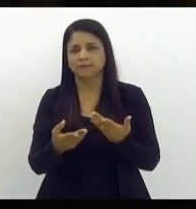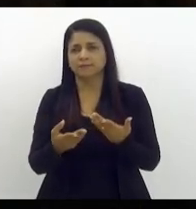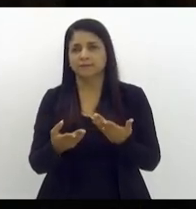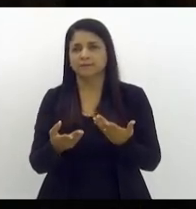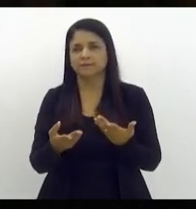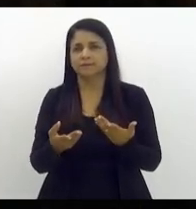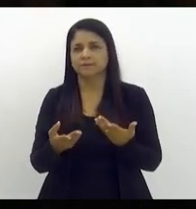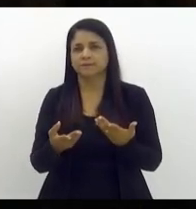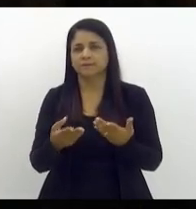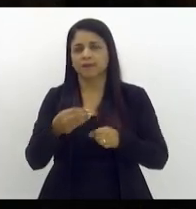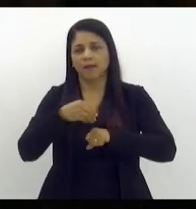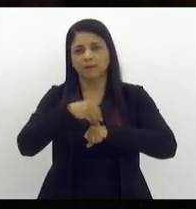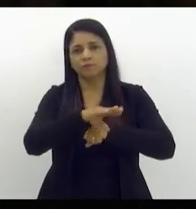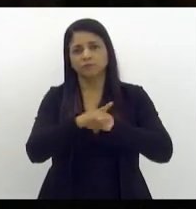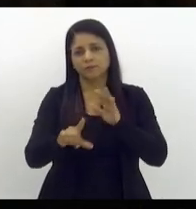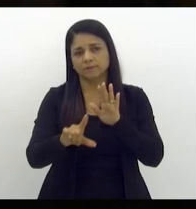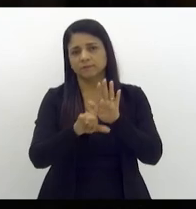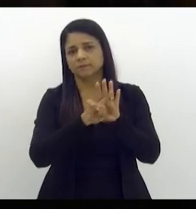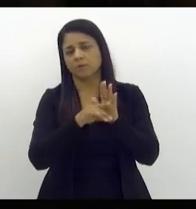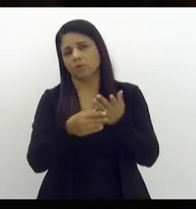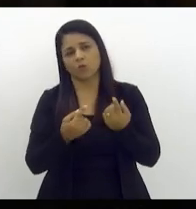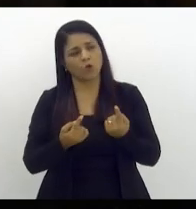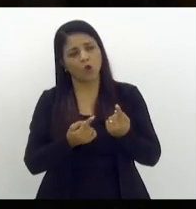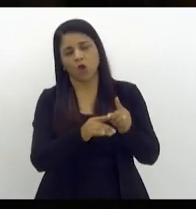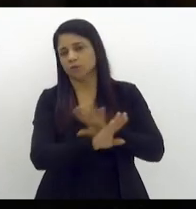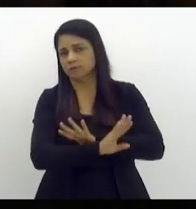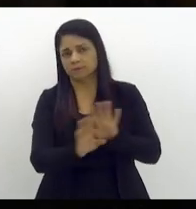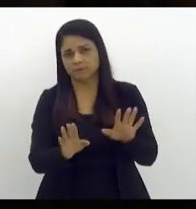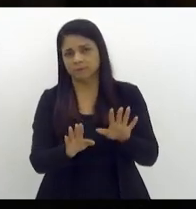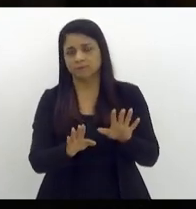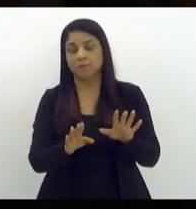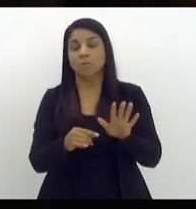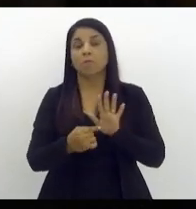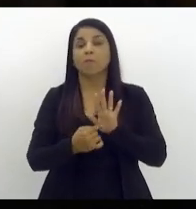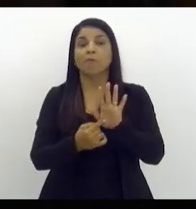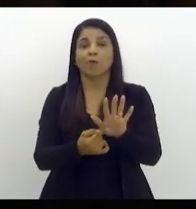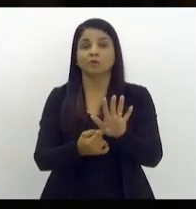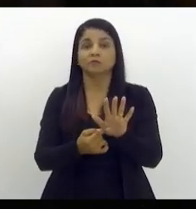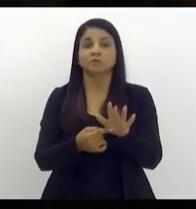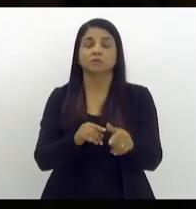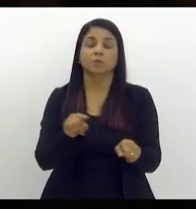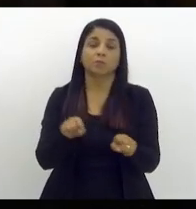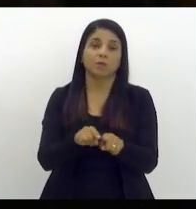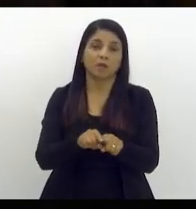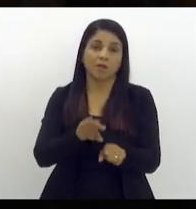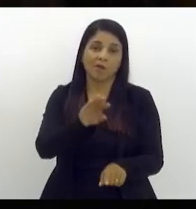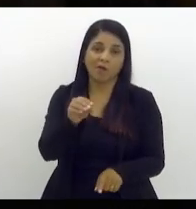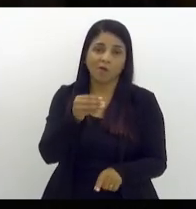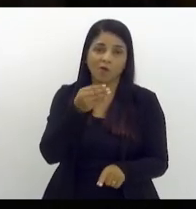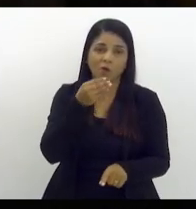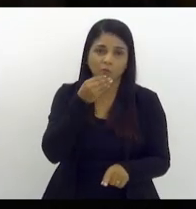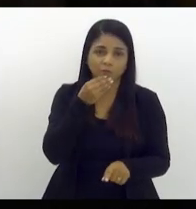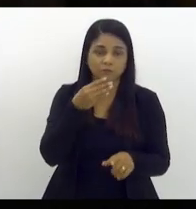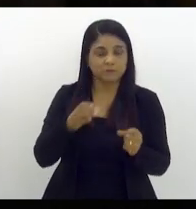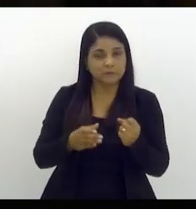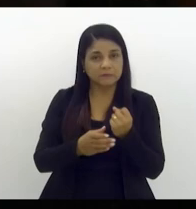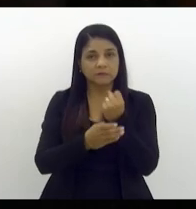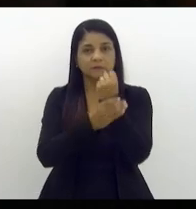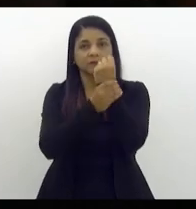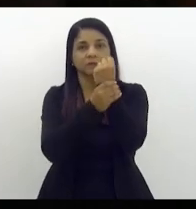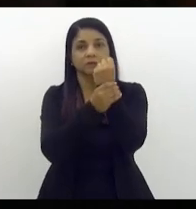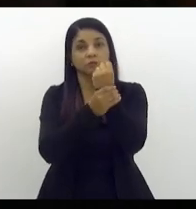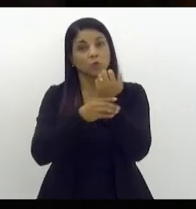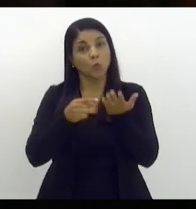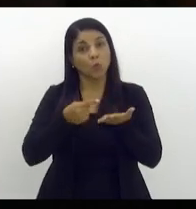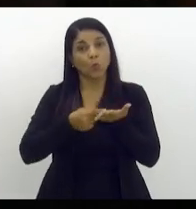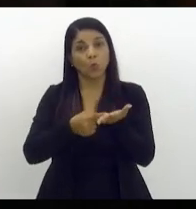a essa indicação legislativa, mas que demonstra também a oportunidade da gente garantir um